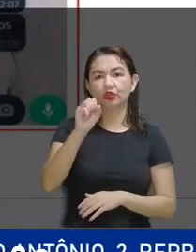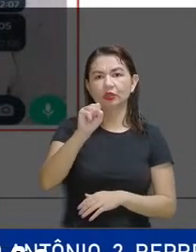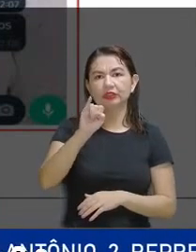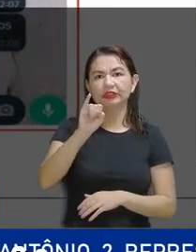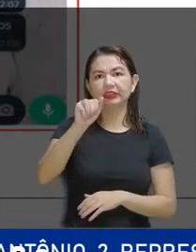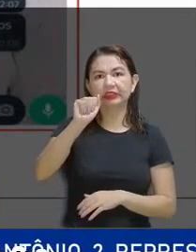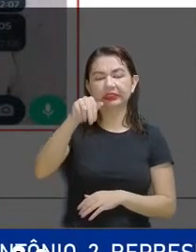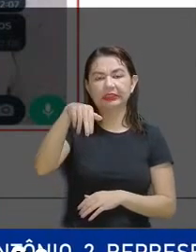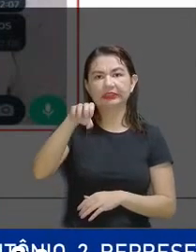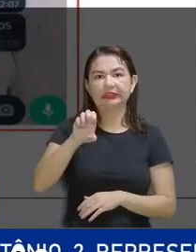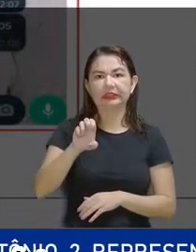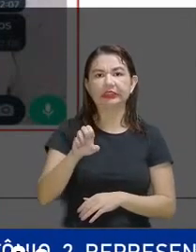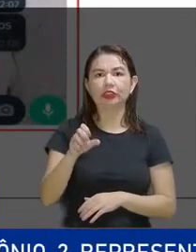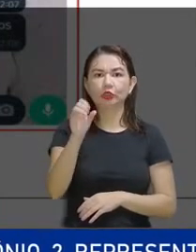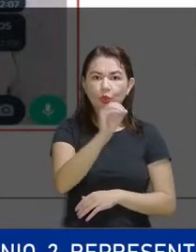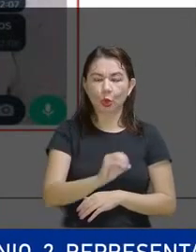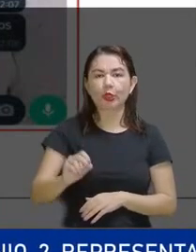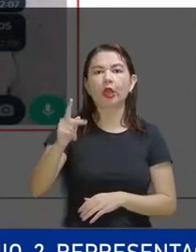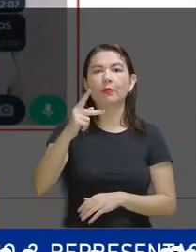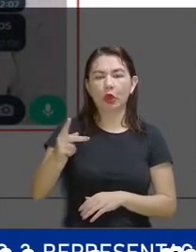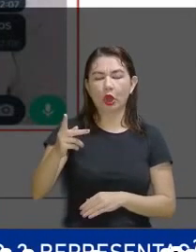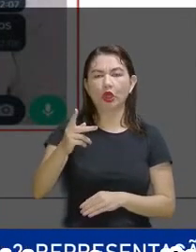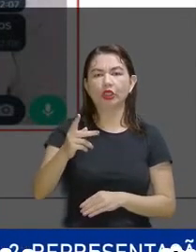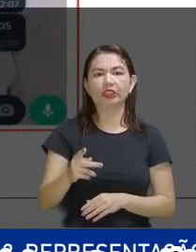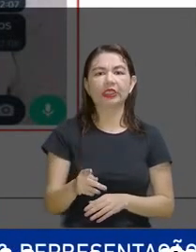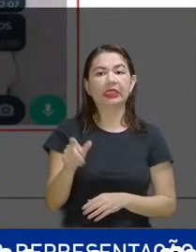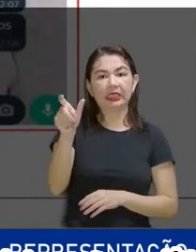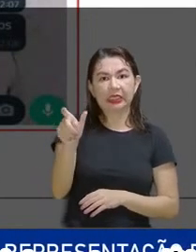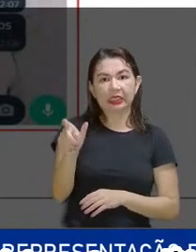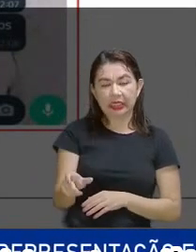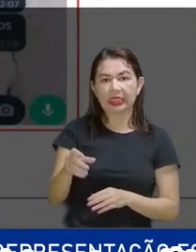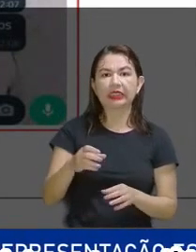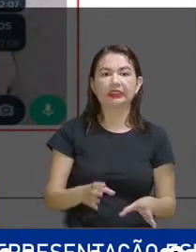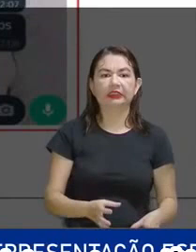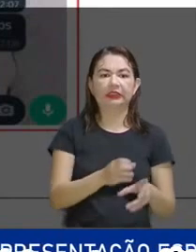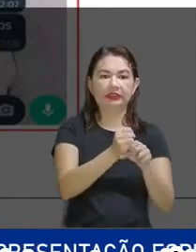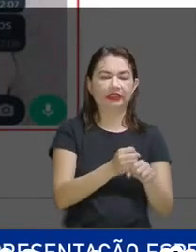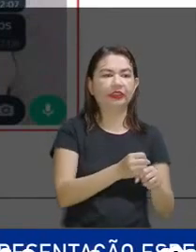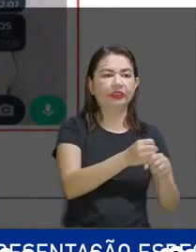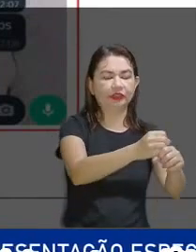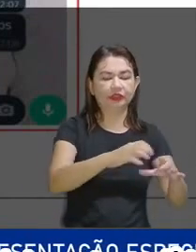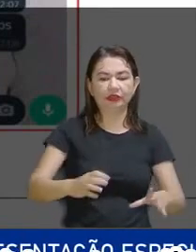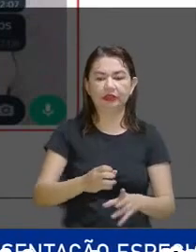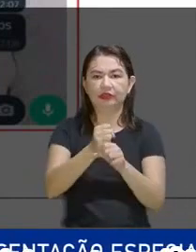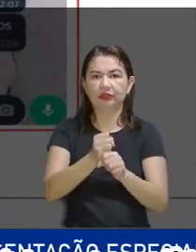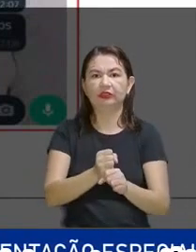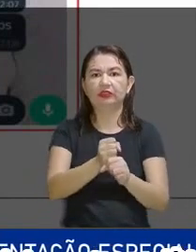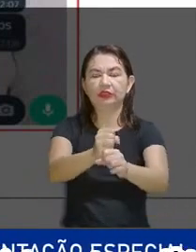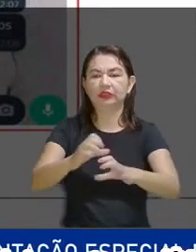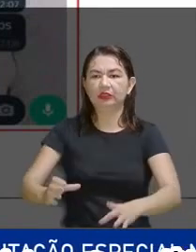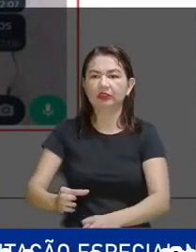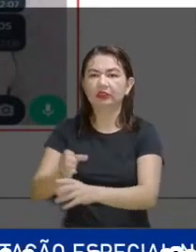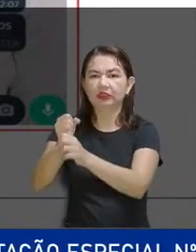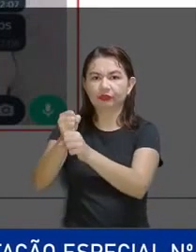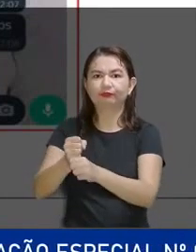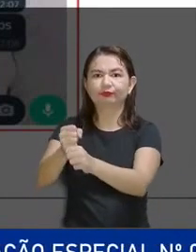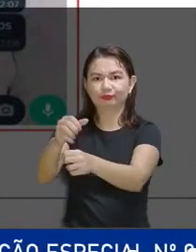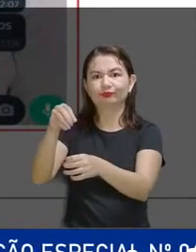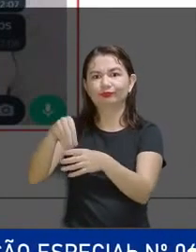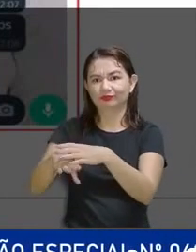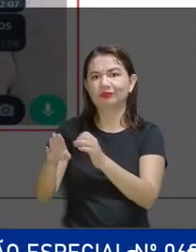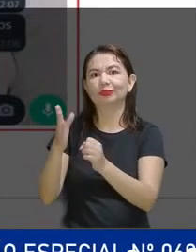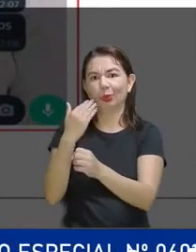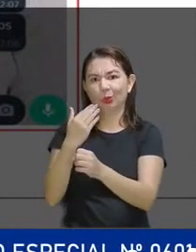que distribuía cestas básicas, apesar de ela alegar que a instituição não possuía nenhum envolvimento político.